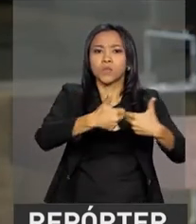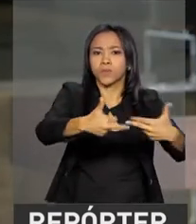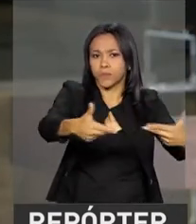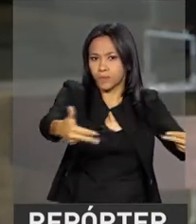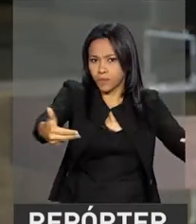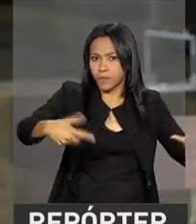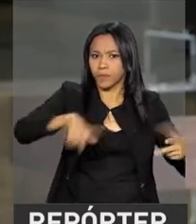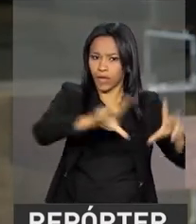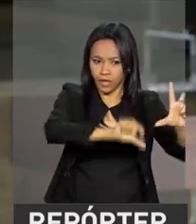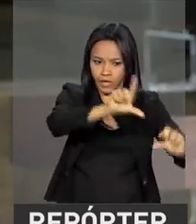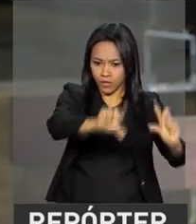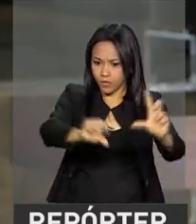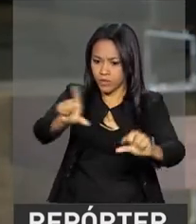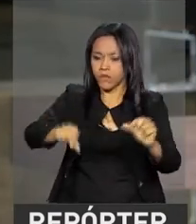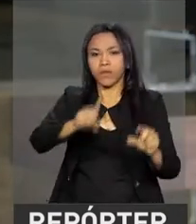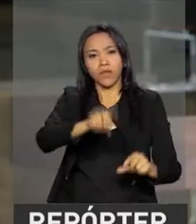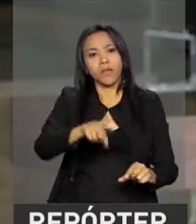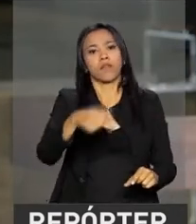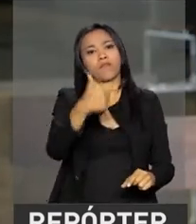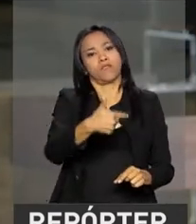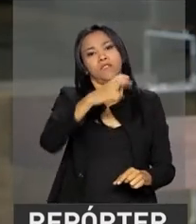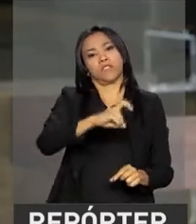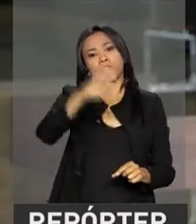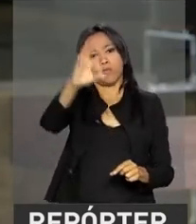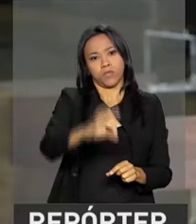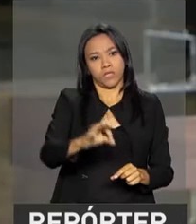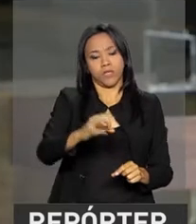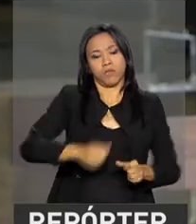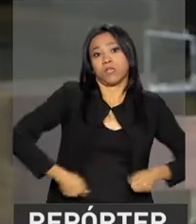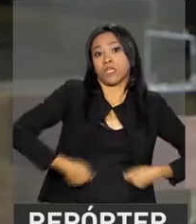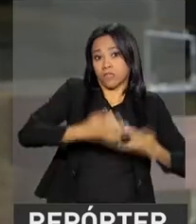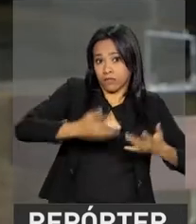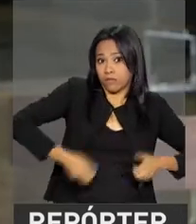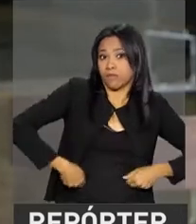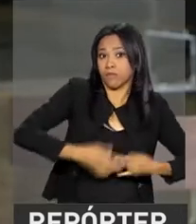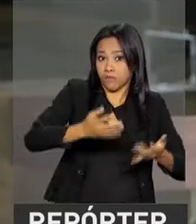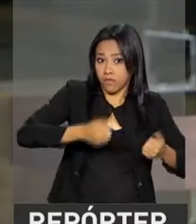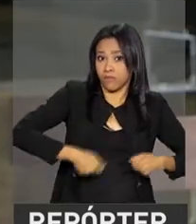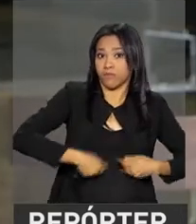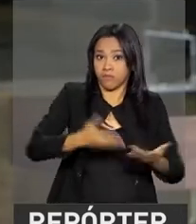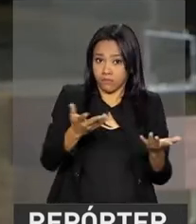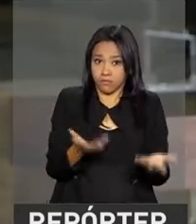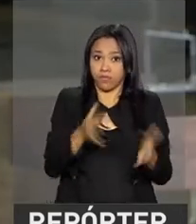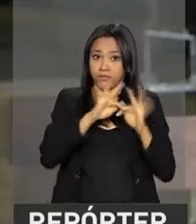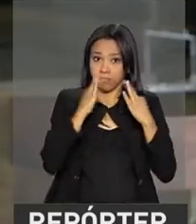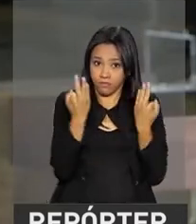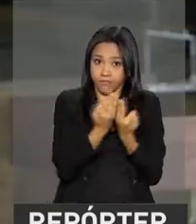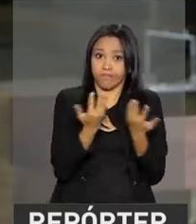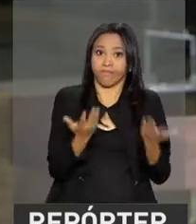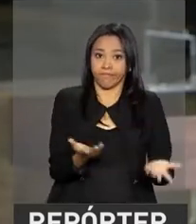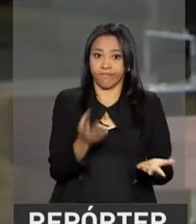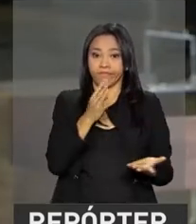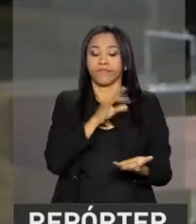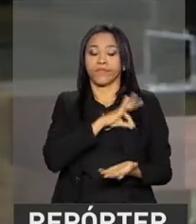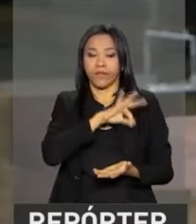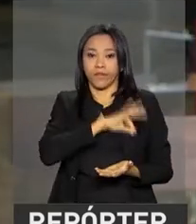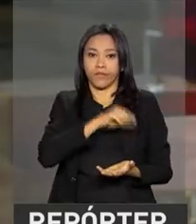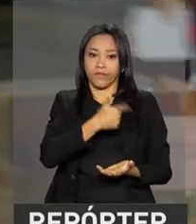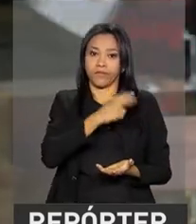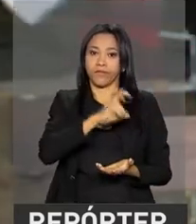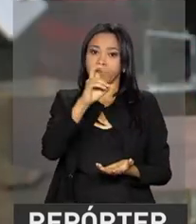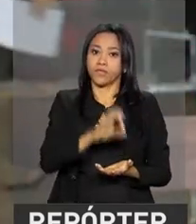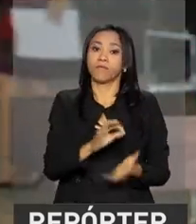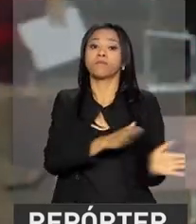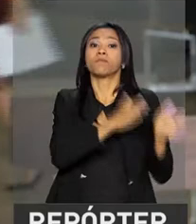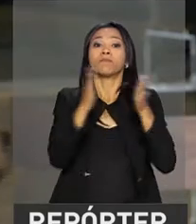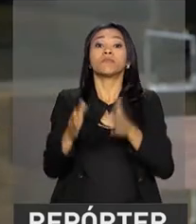que corresponde a 25% dos gastos das famílias brasileiras. E ainda o Banco Central reduziu, aí cortou mais uma